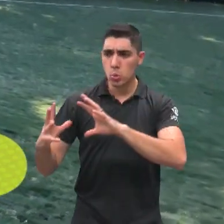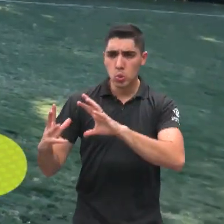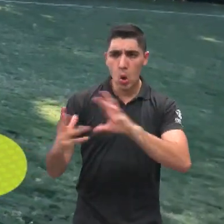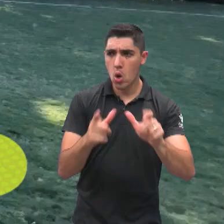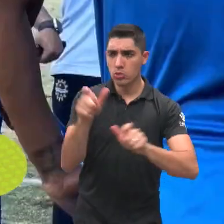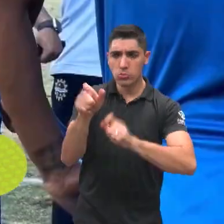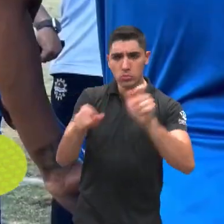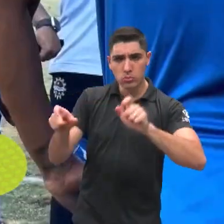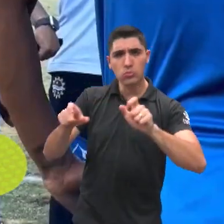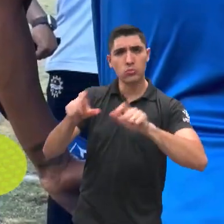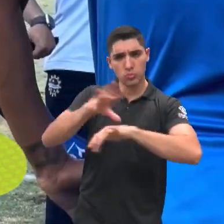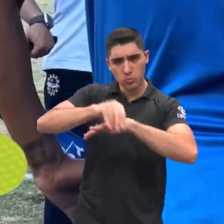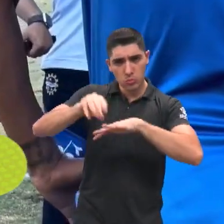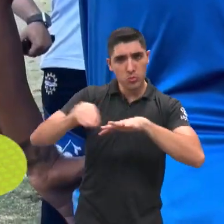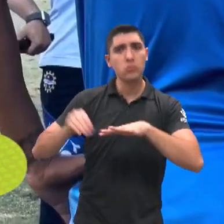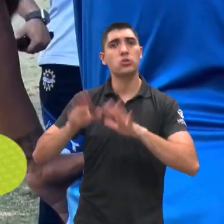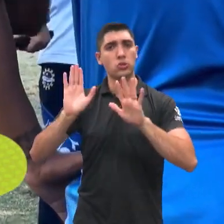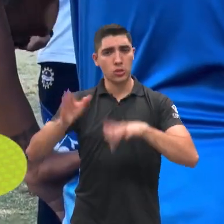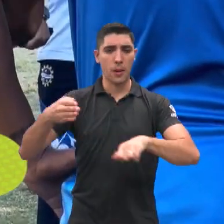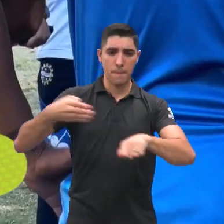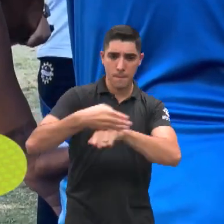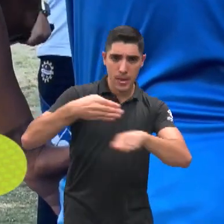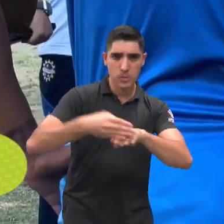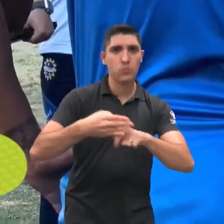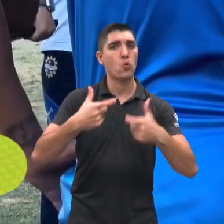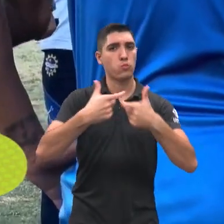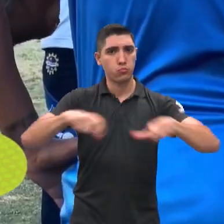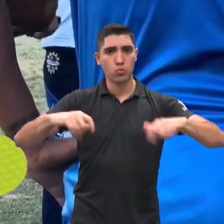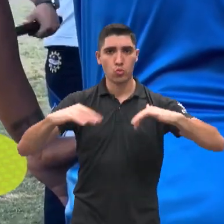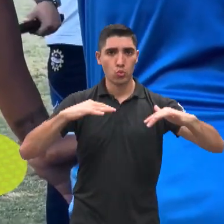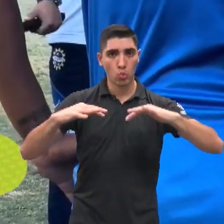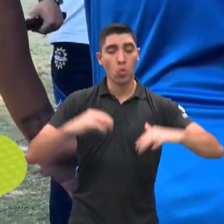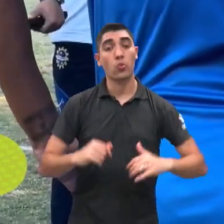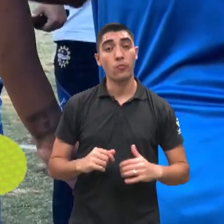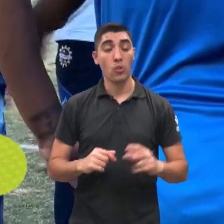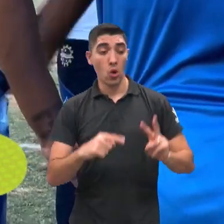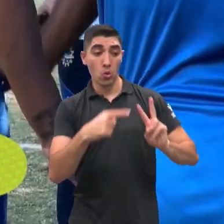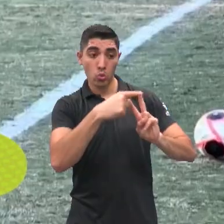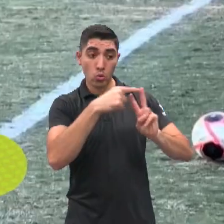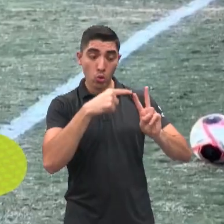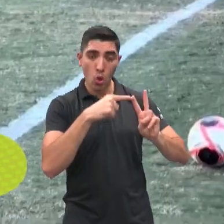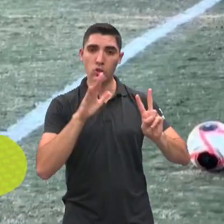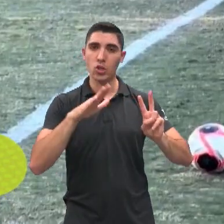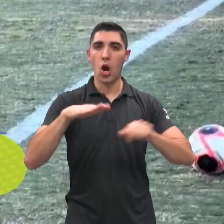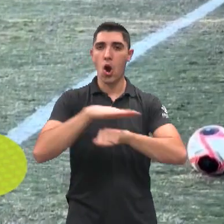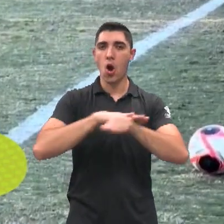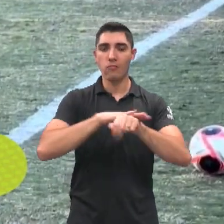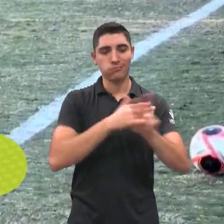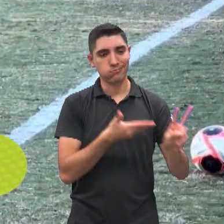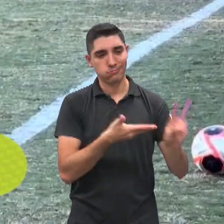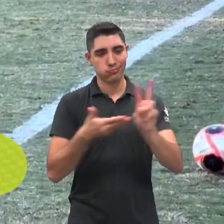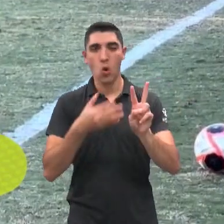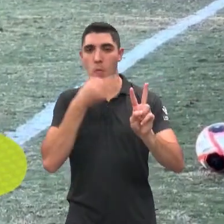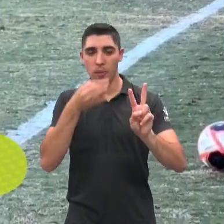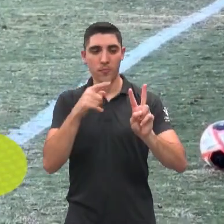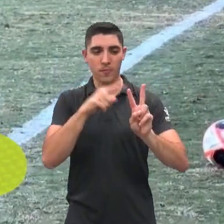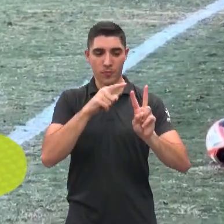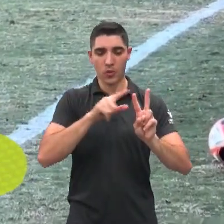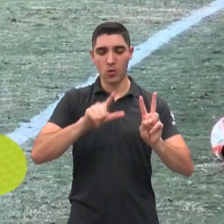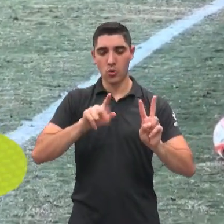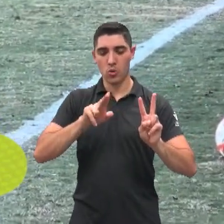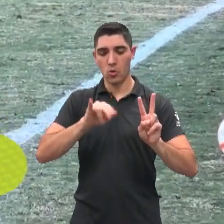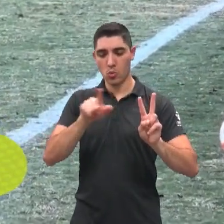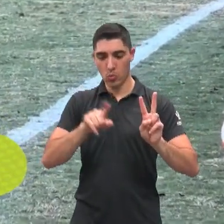foram utilizados pelo treinador. 2 deles conversaram com o canal oficial do São José, foram eles o lateral direito Luiz Gustavo